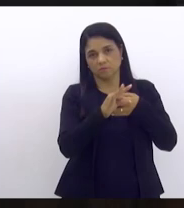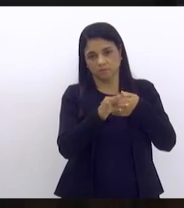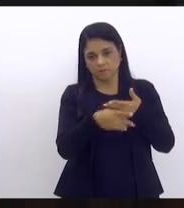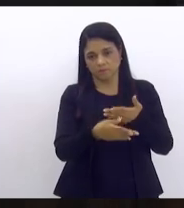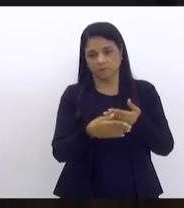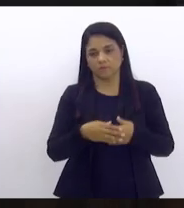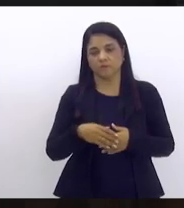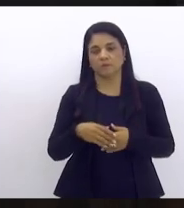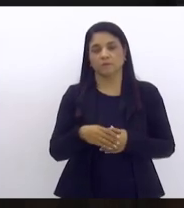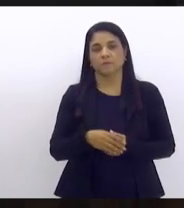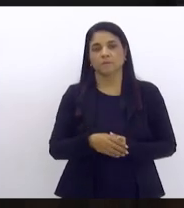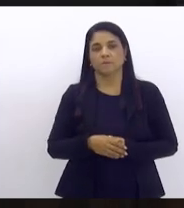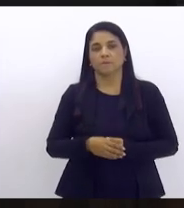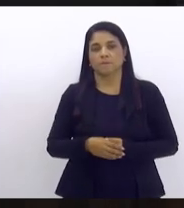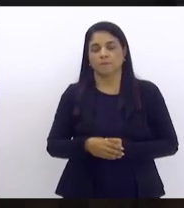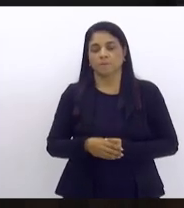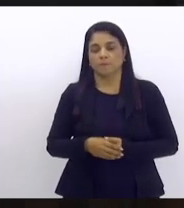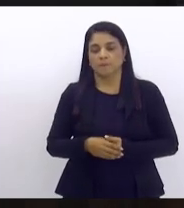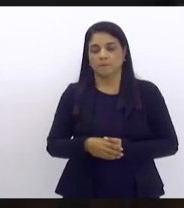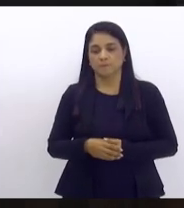técnicas.